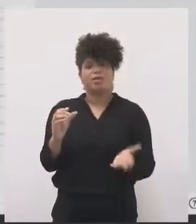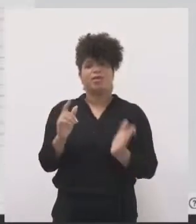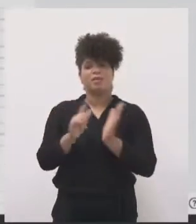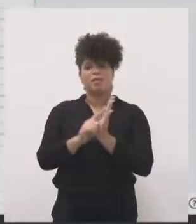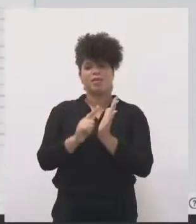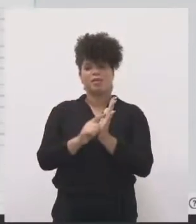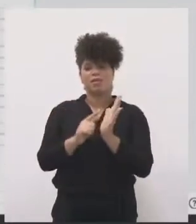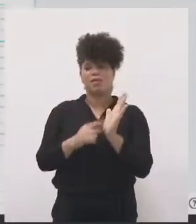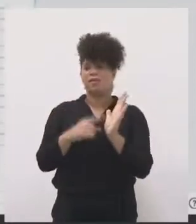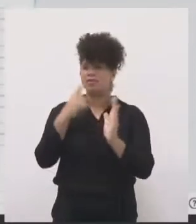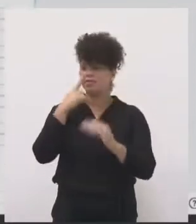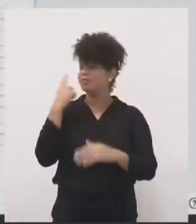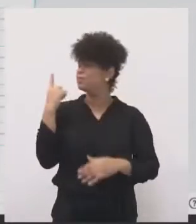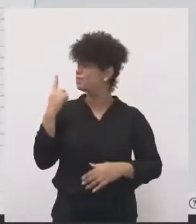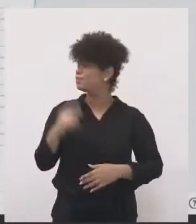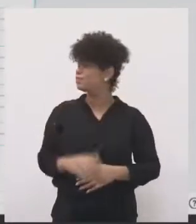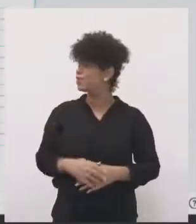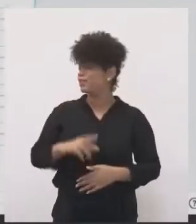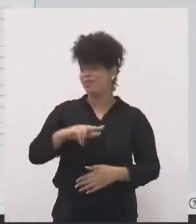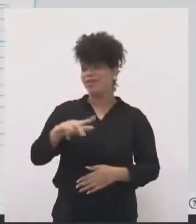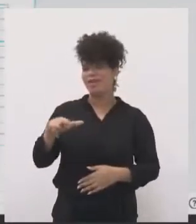folhas dessa forma.